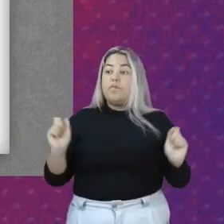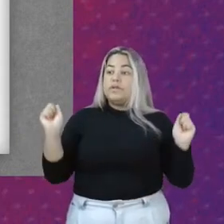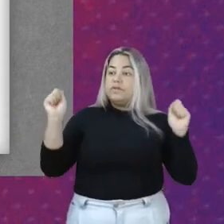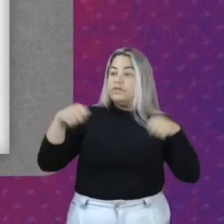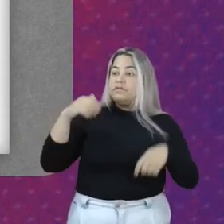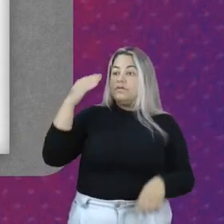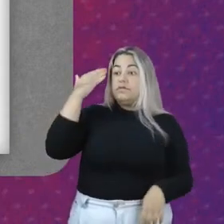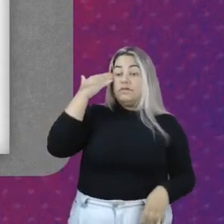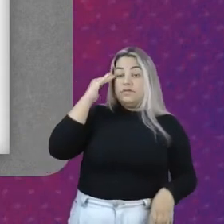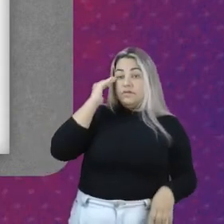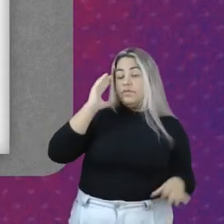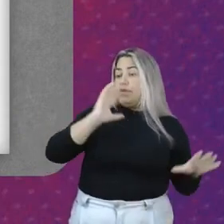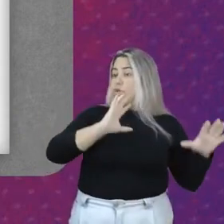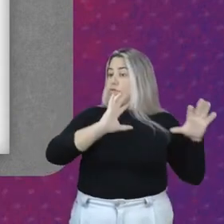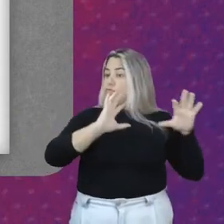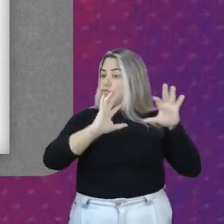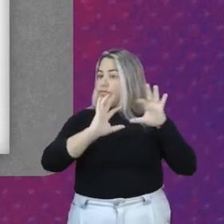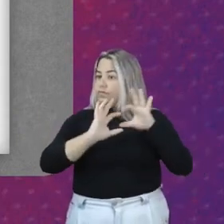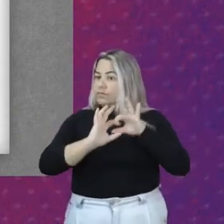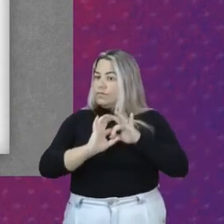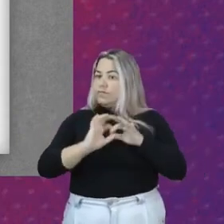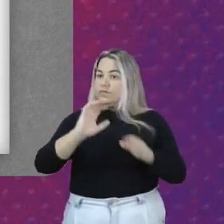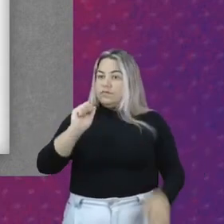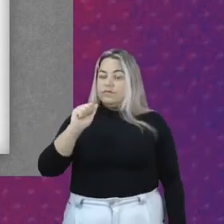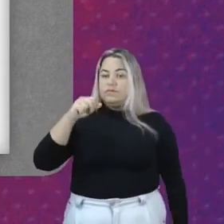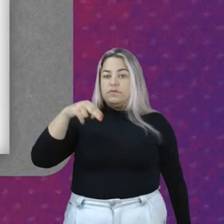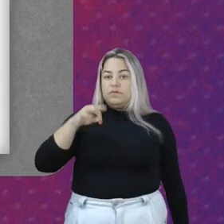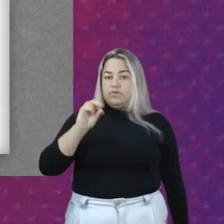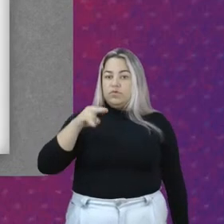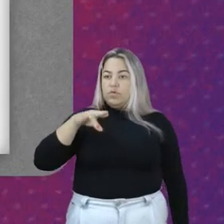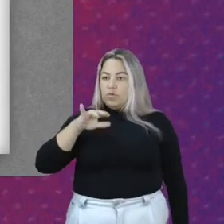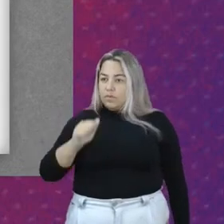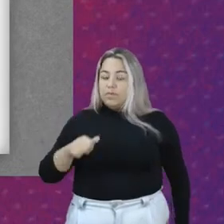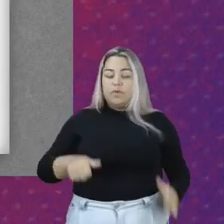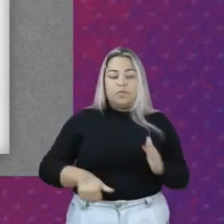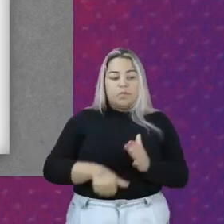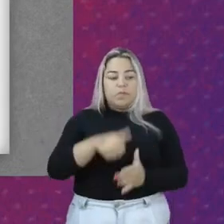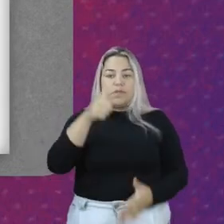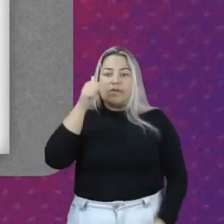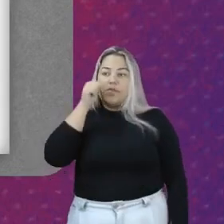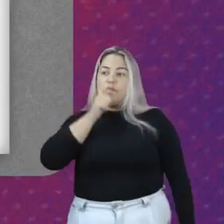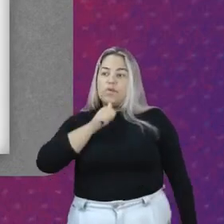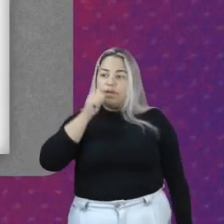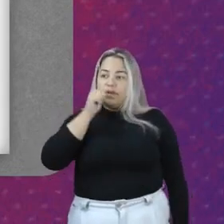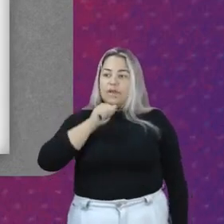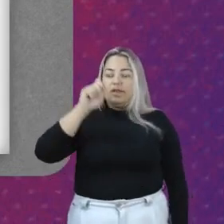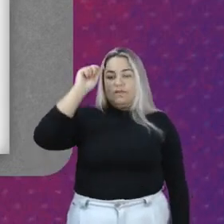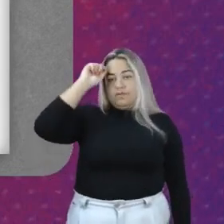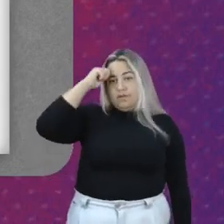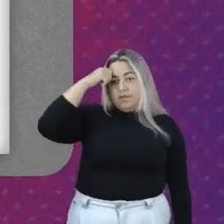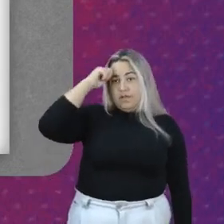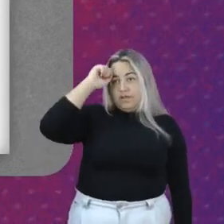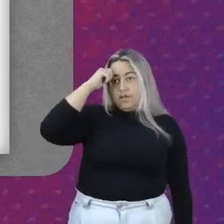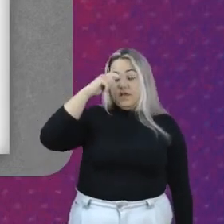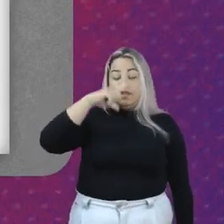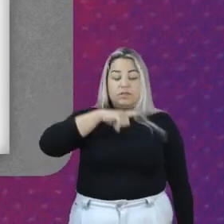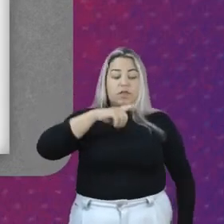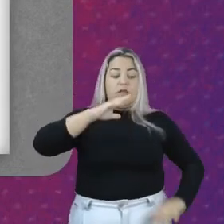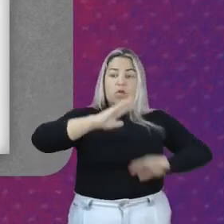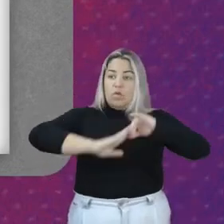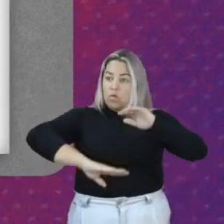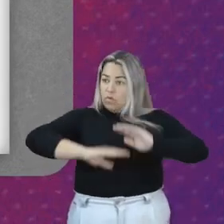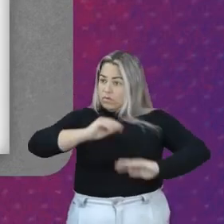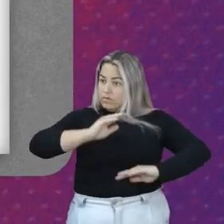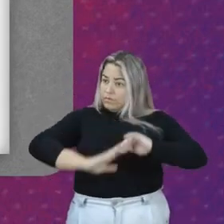também entender que nesse contexto, Antônia de Barros, como a primeira mulher negra, né, a ter um cargo